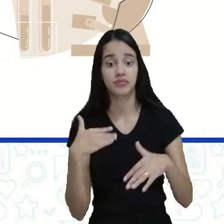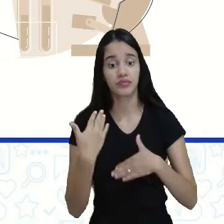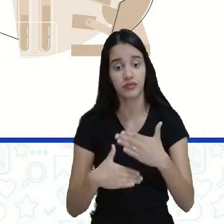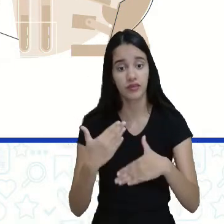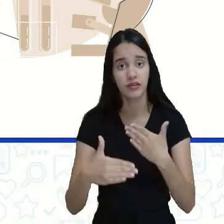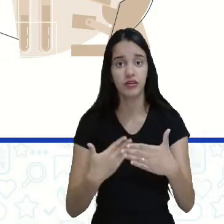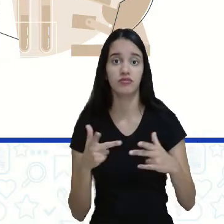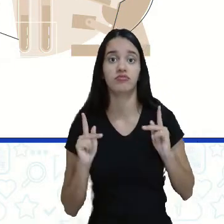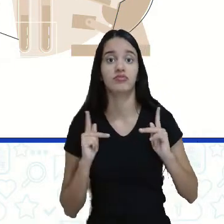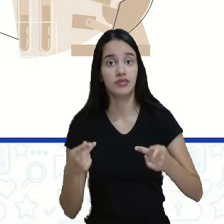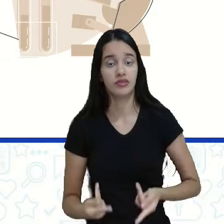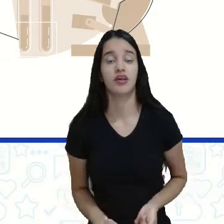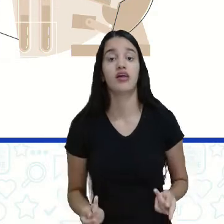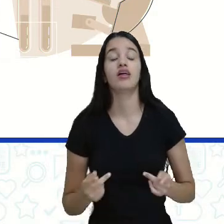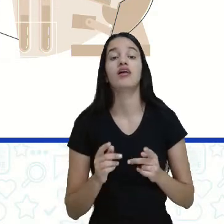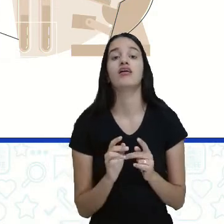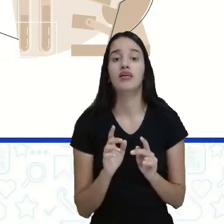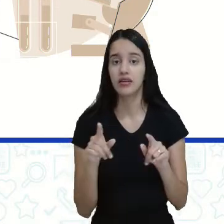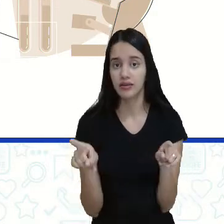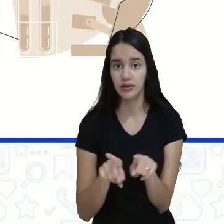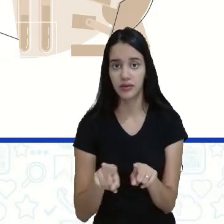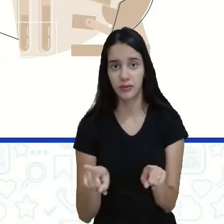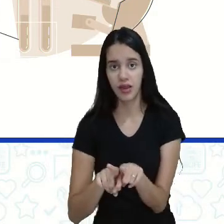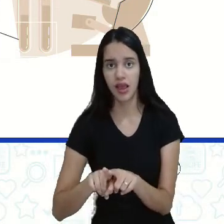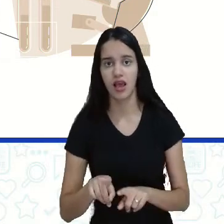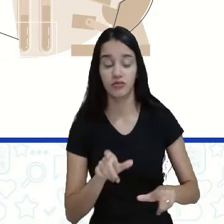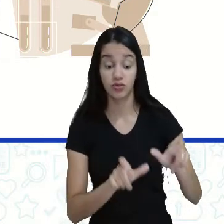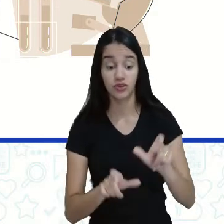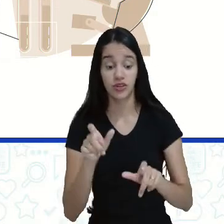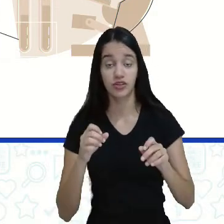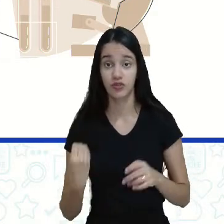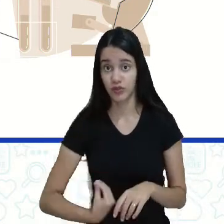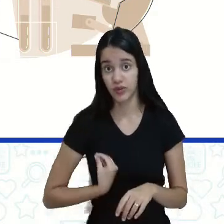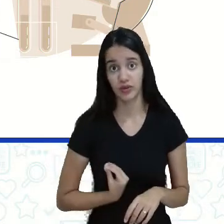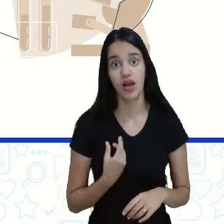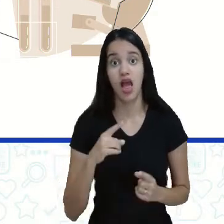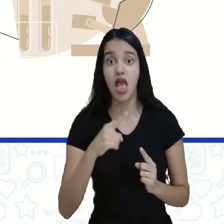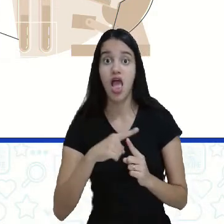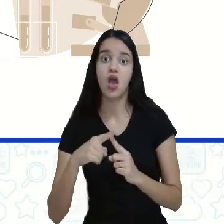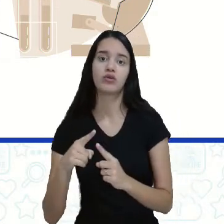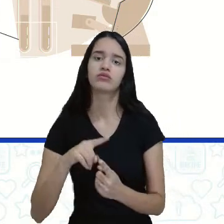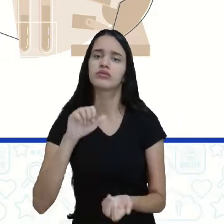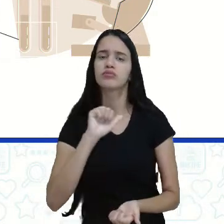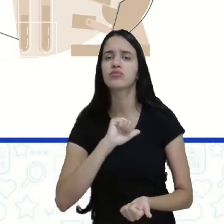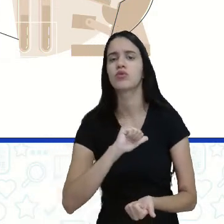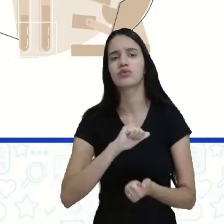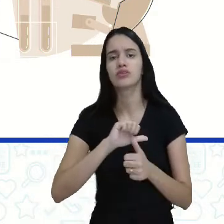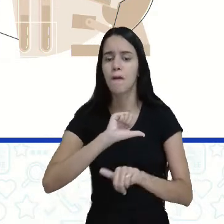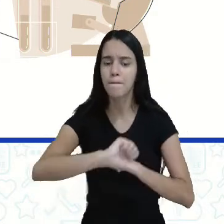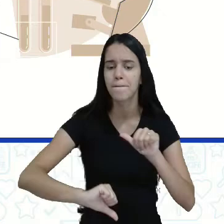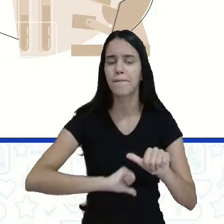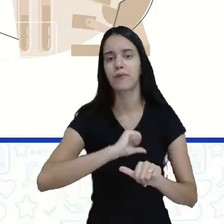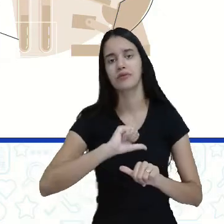nos seres vivos. Dessa maneira aí, é um tipo de mutação que a gente está fazendo,